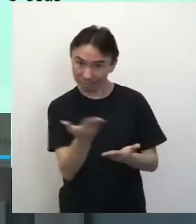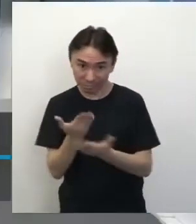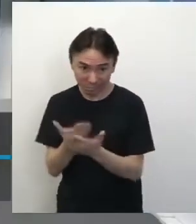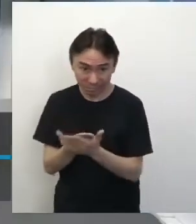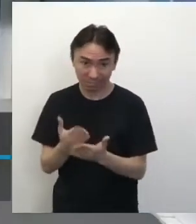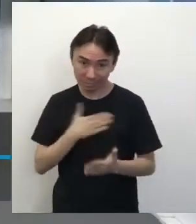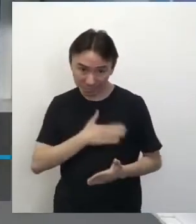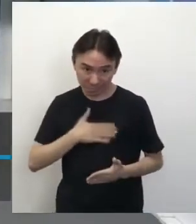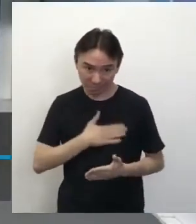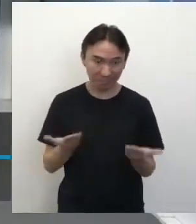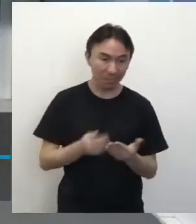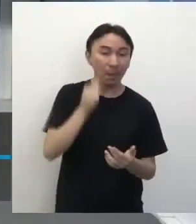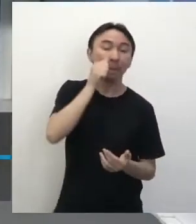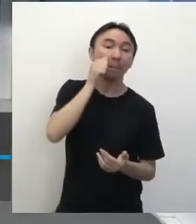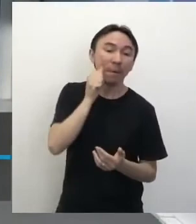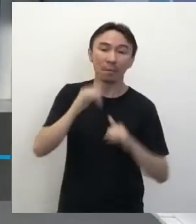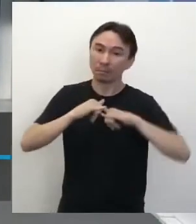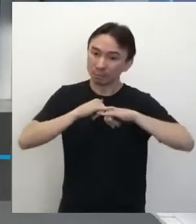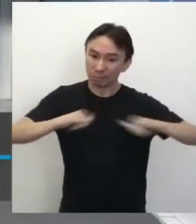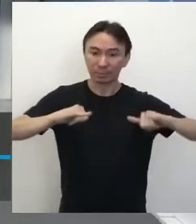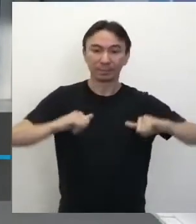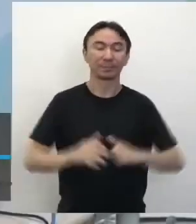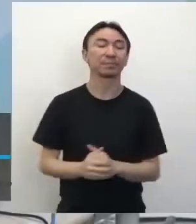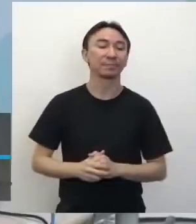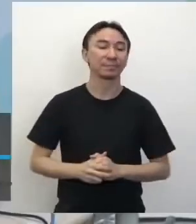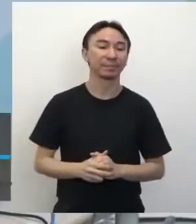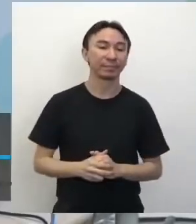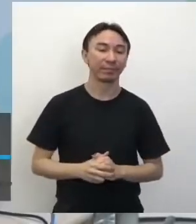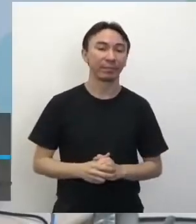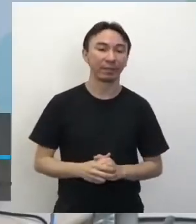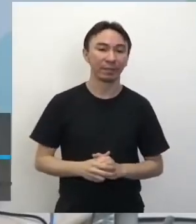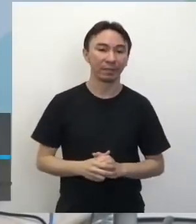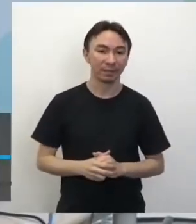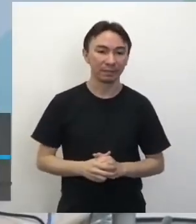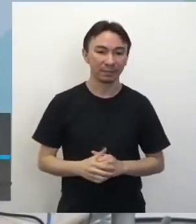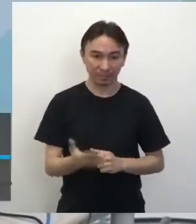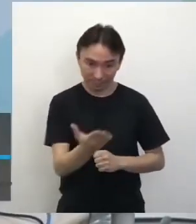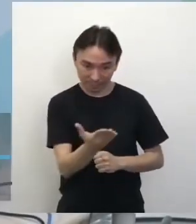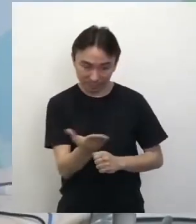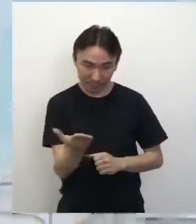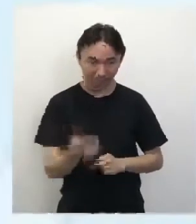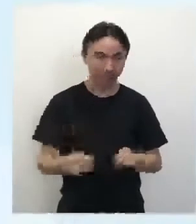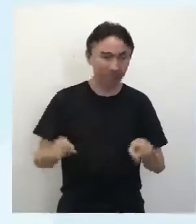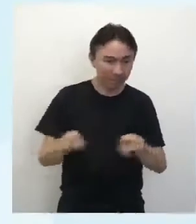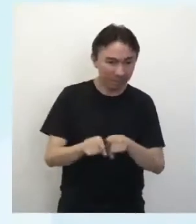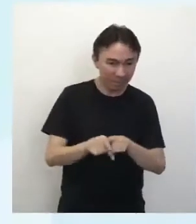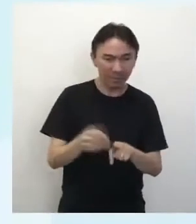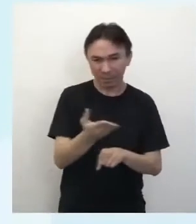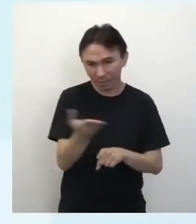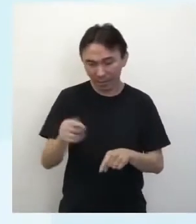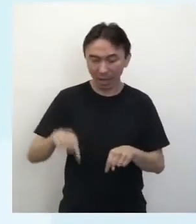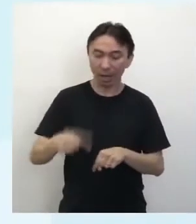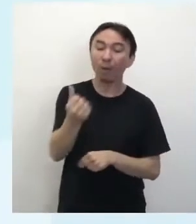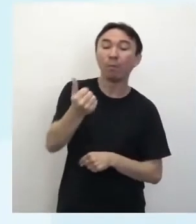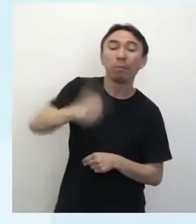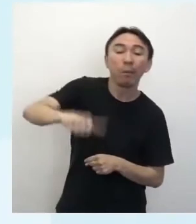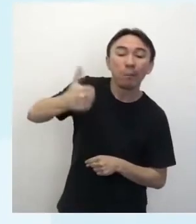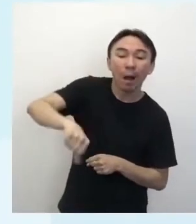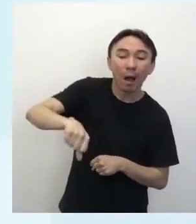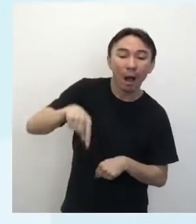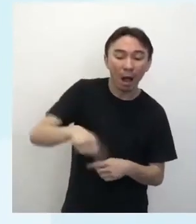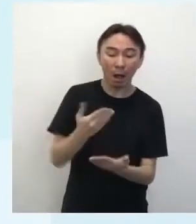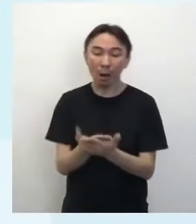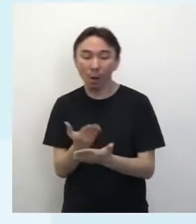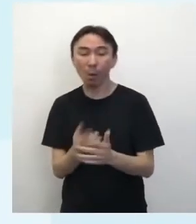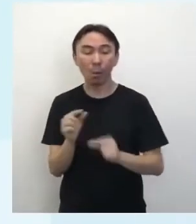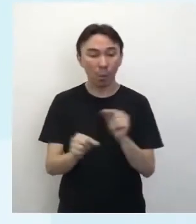aí. É isso daí, você pode colocar para a gente também o que você achou da aula. Essa habilidade, ela